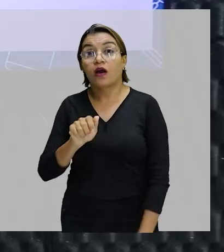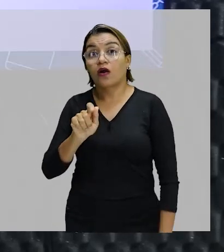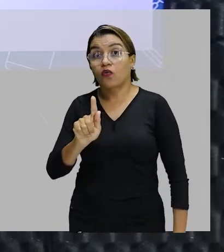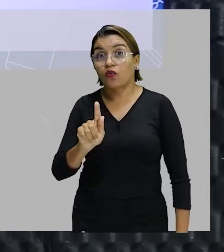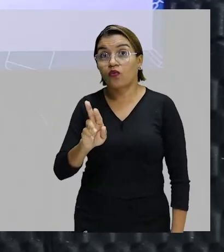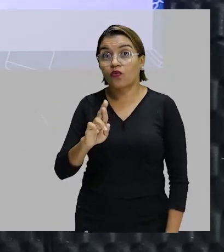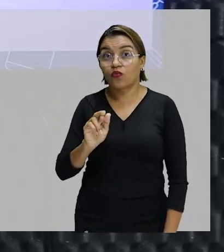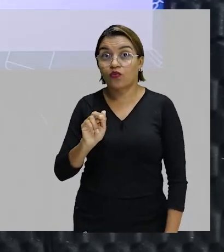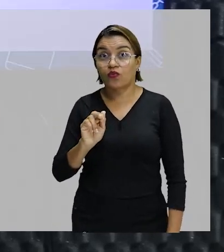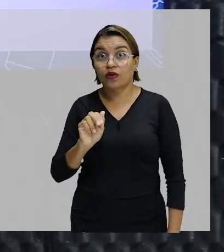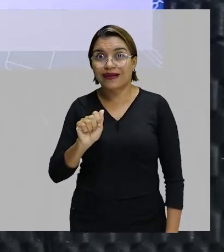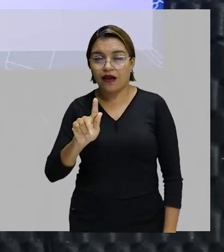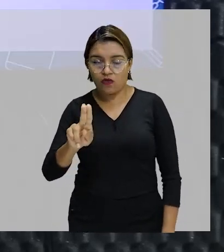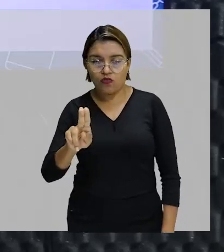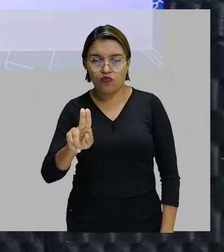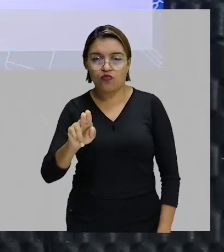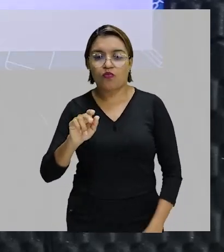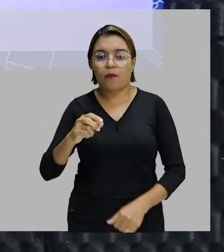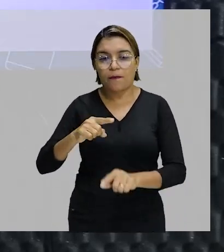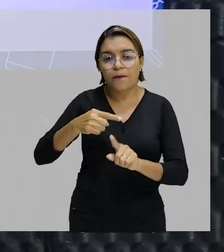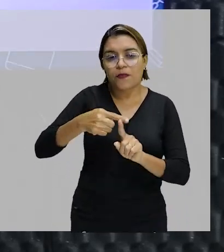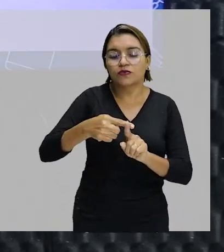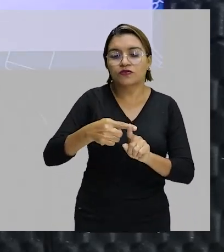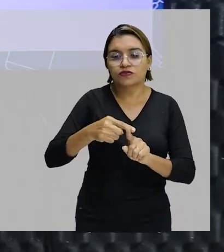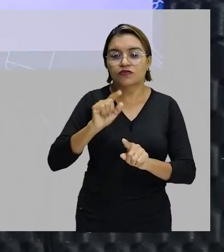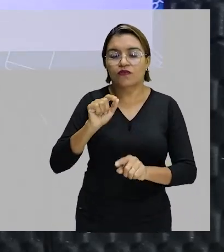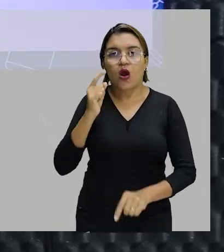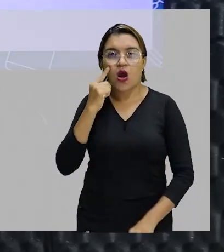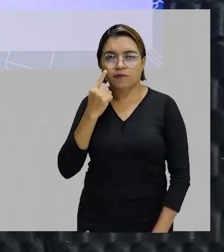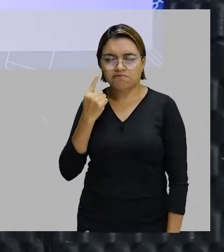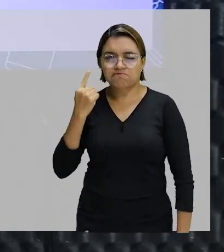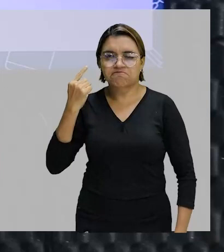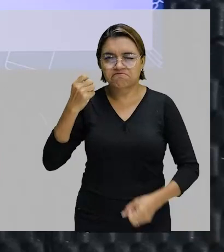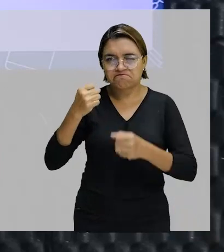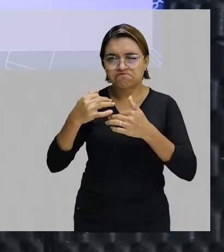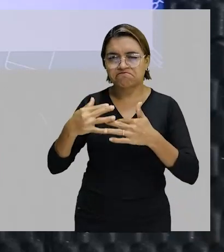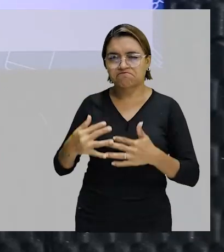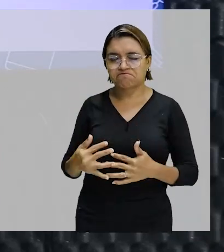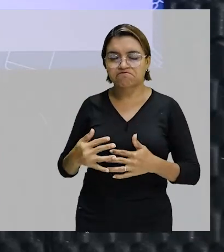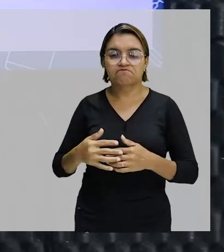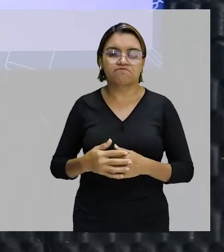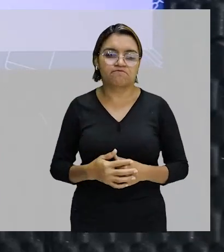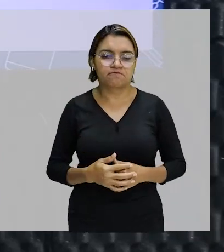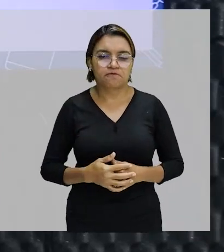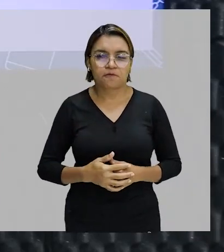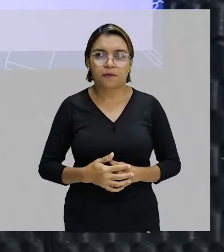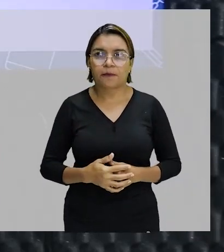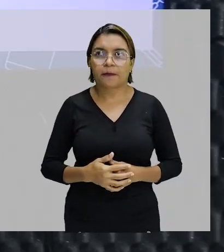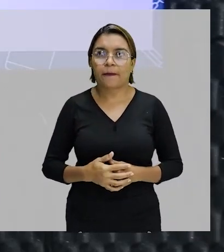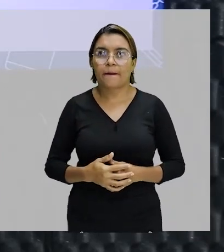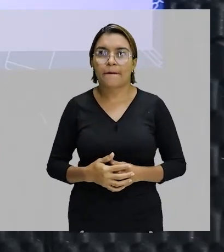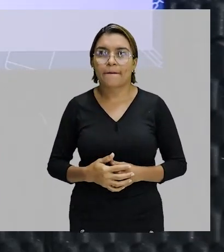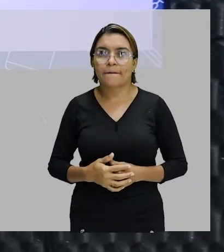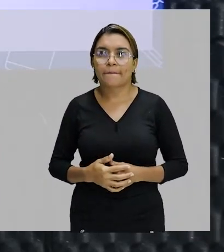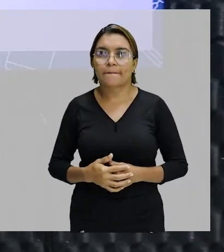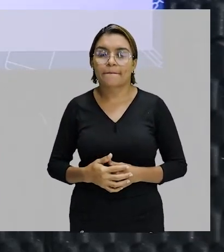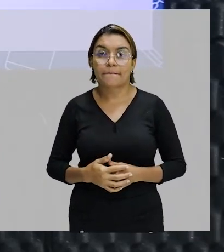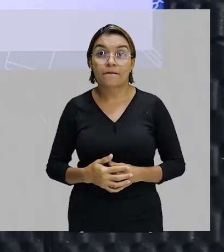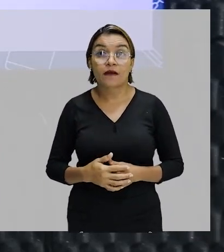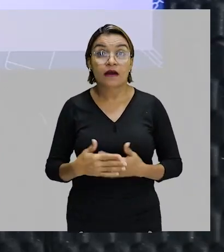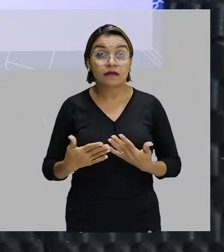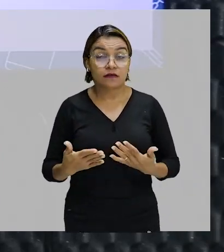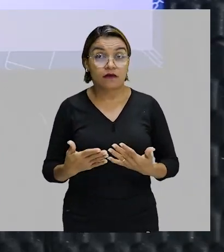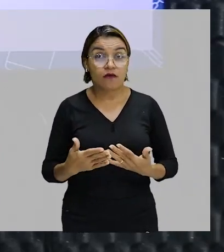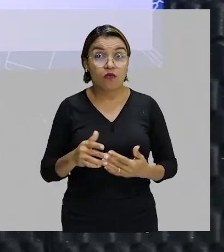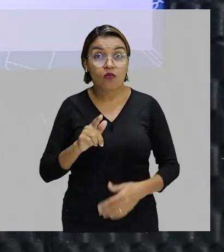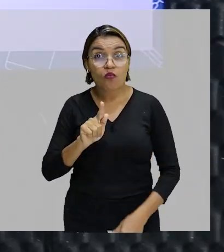the positive degree, refers to the use of an adverb or adjective in its normal form. Então, o